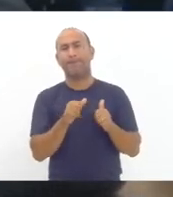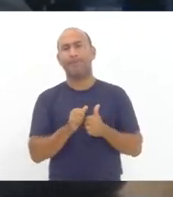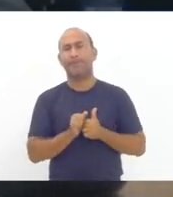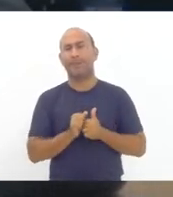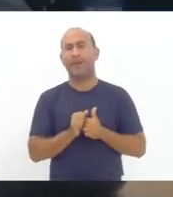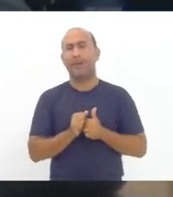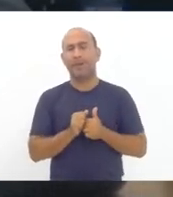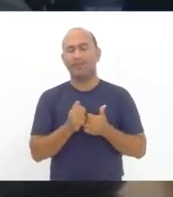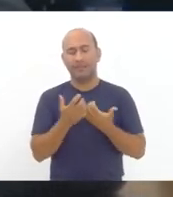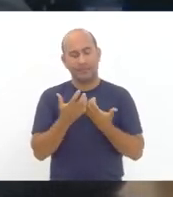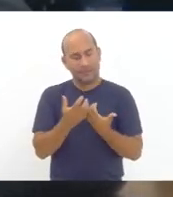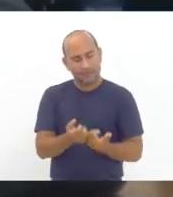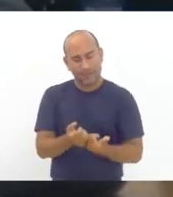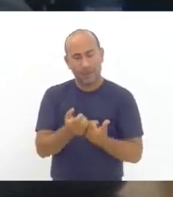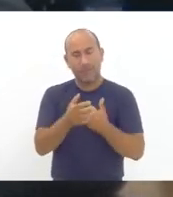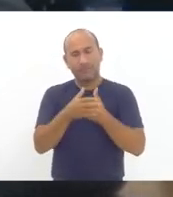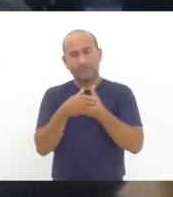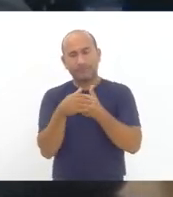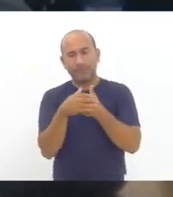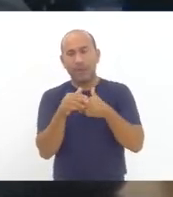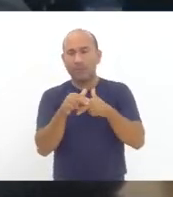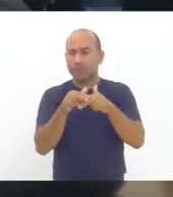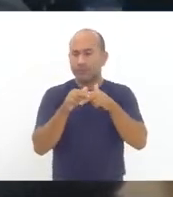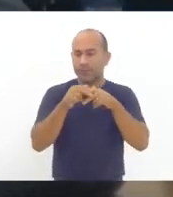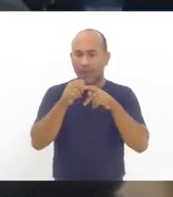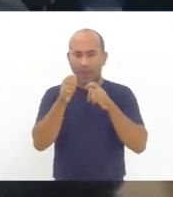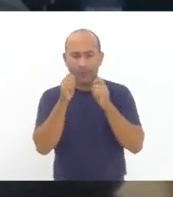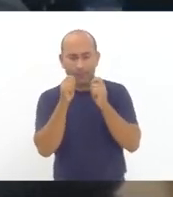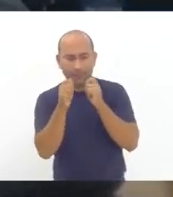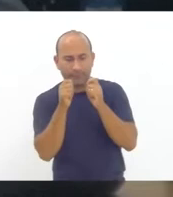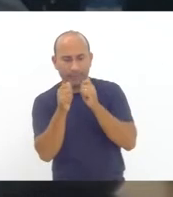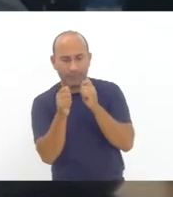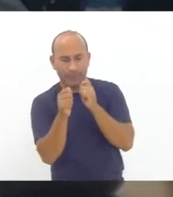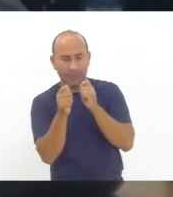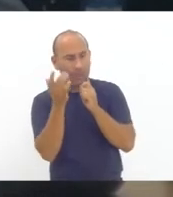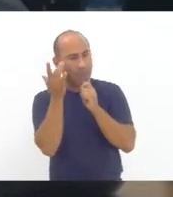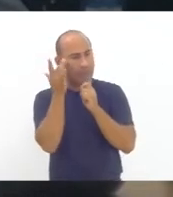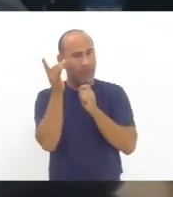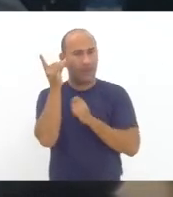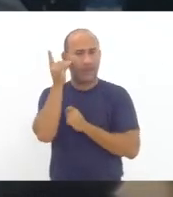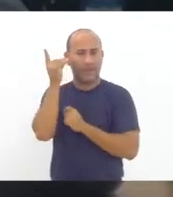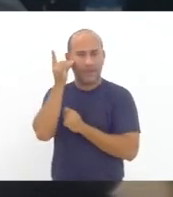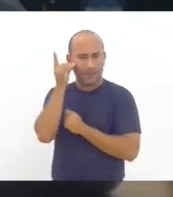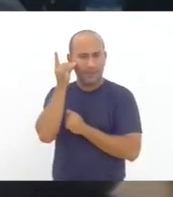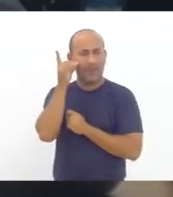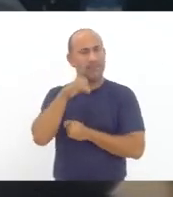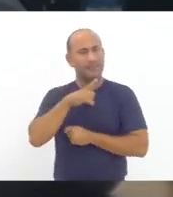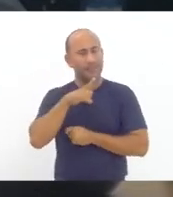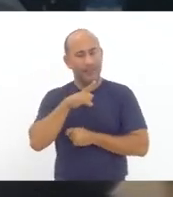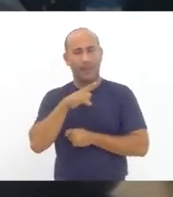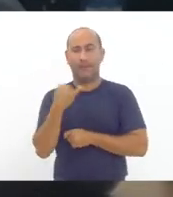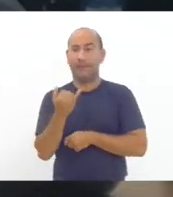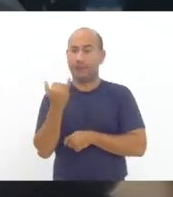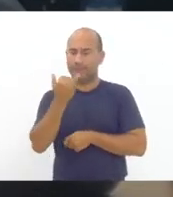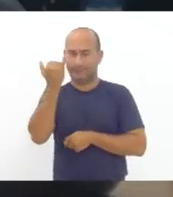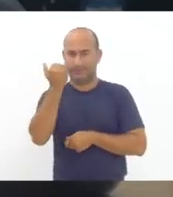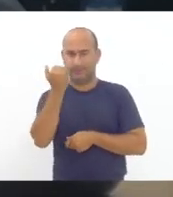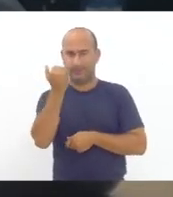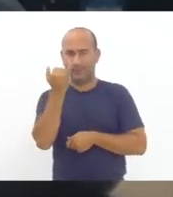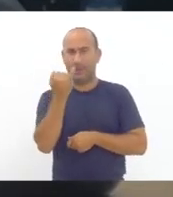acolhedor através das entrevistas Eu acho que o rádio e a rádio tem um papel muito importante